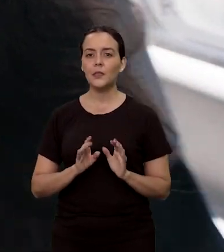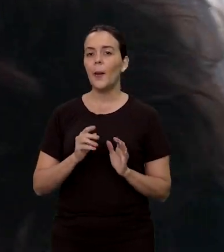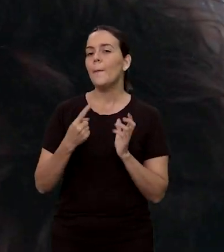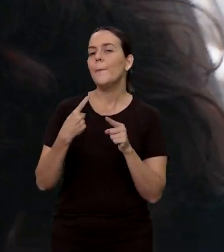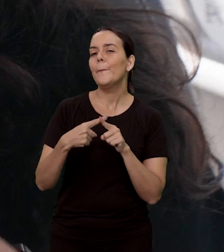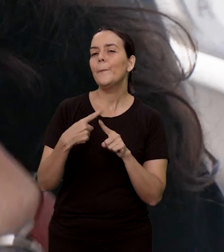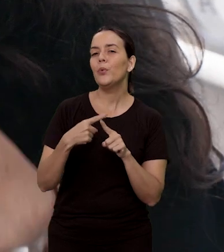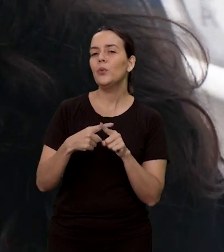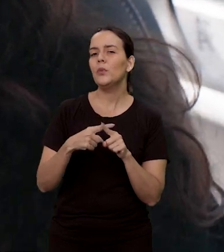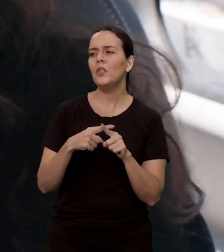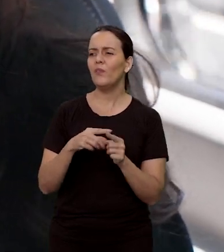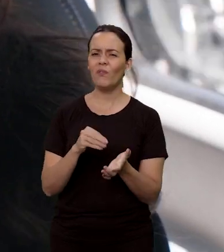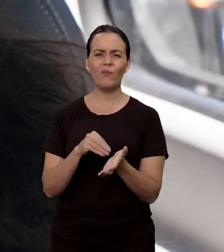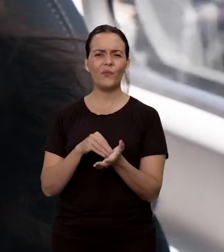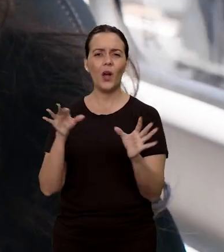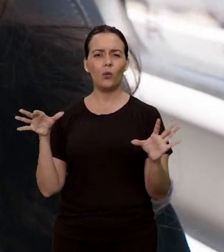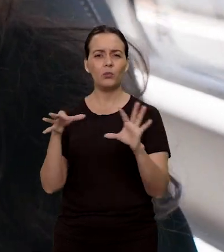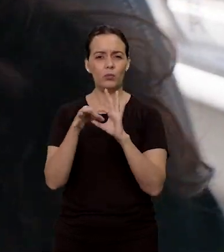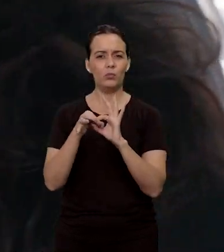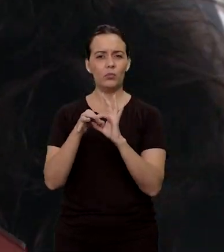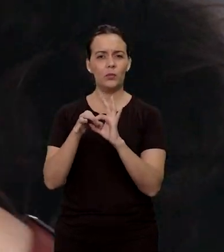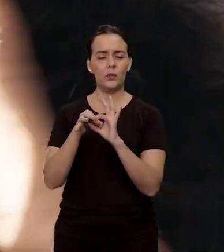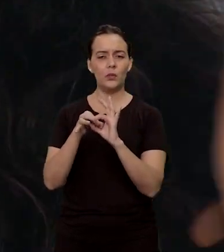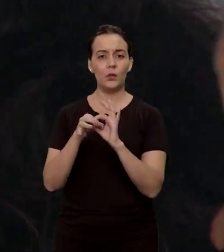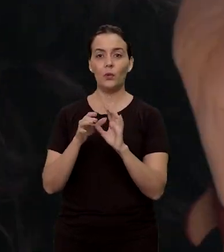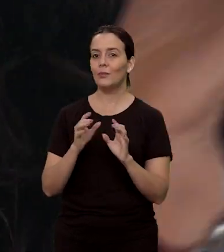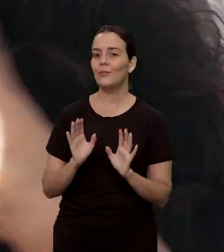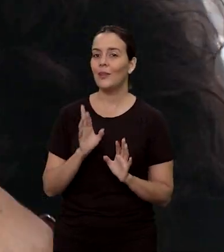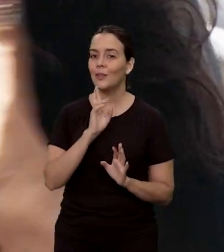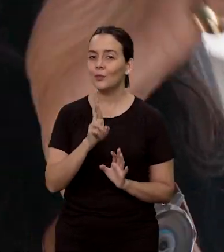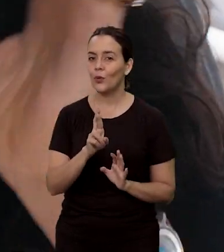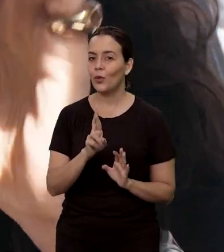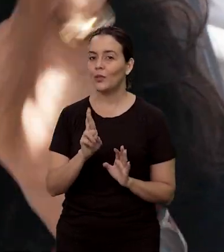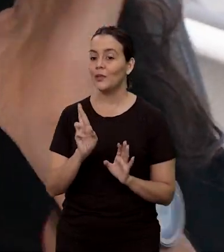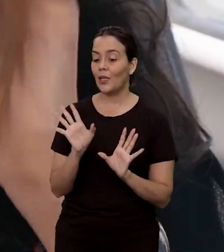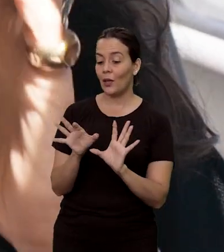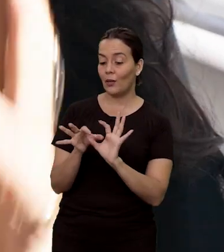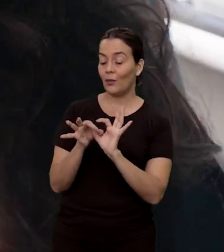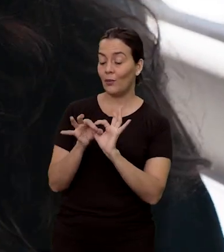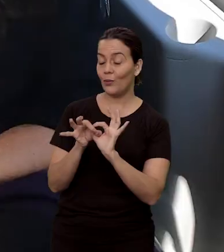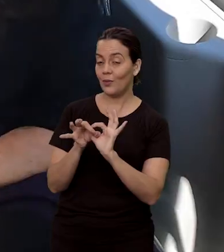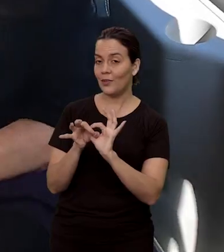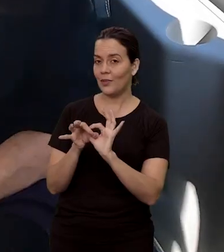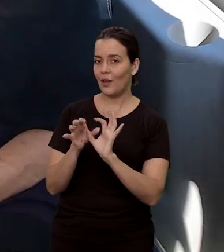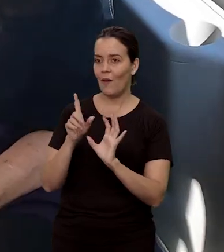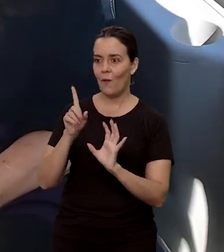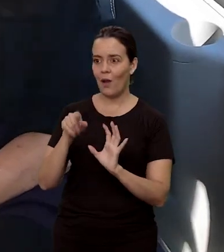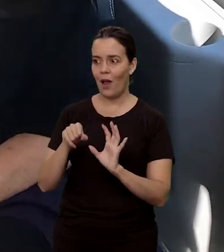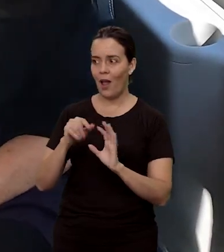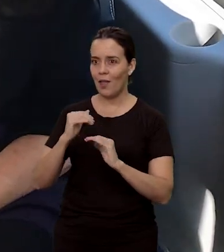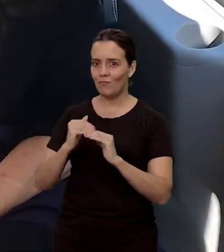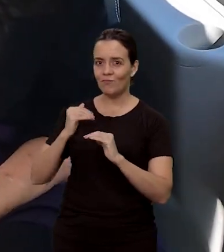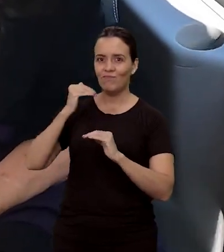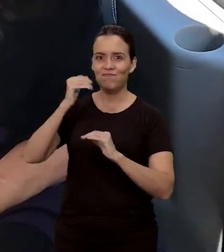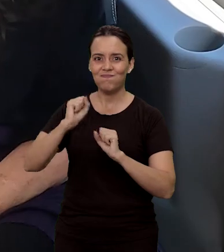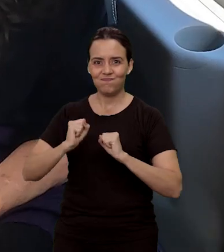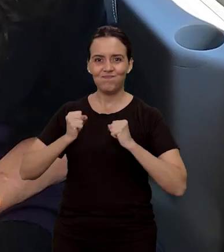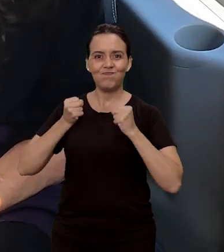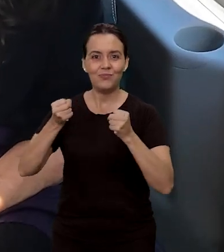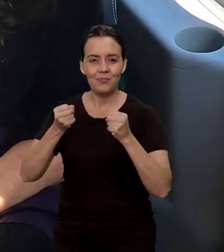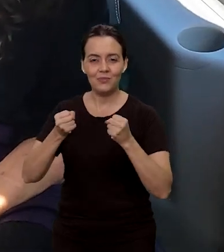se junta? Porque quando a gente se junta, a potência é infinita. Outra coisa de